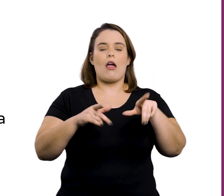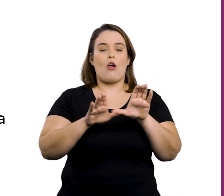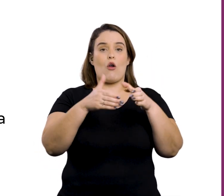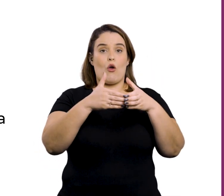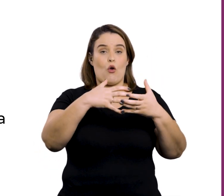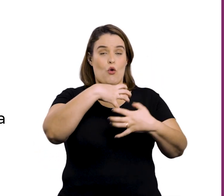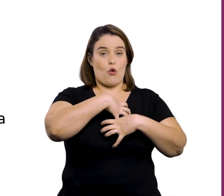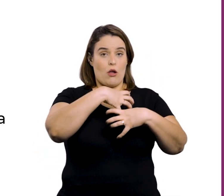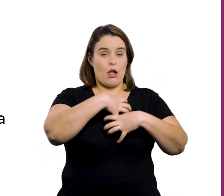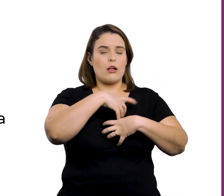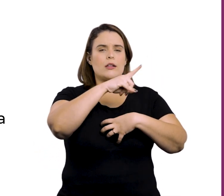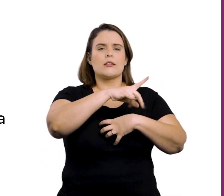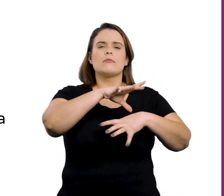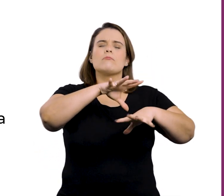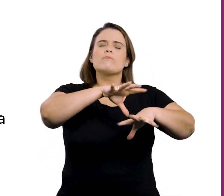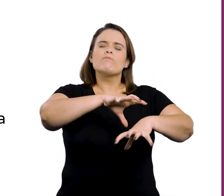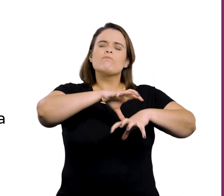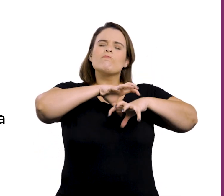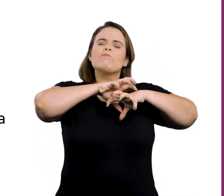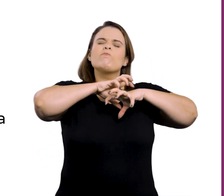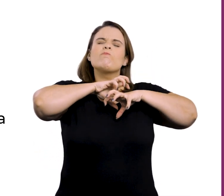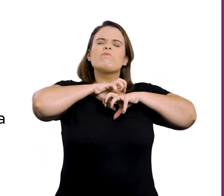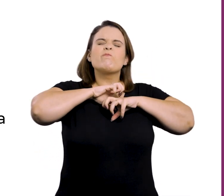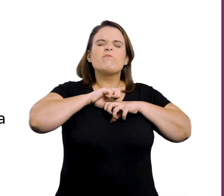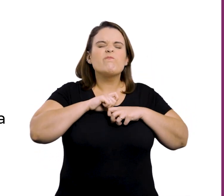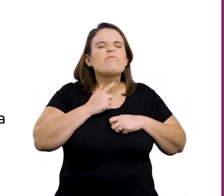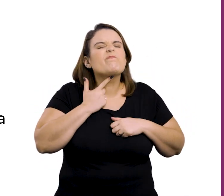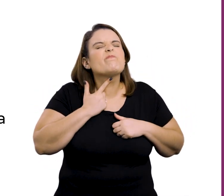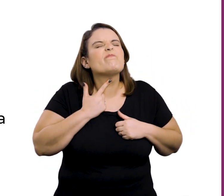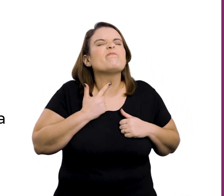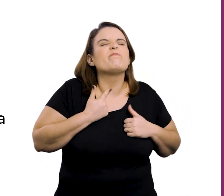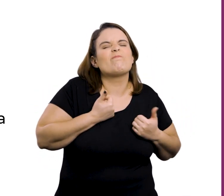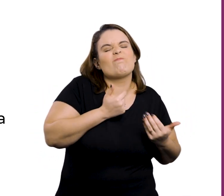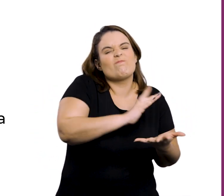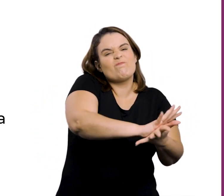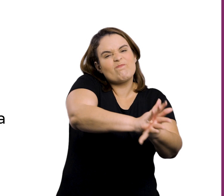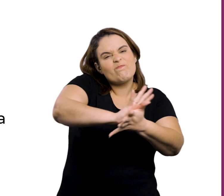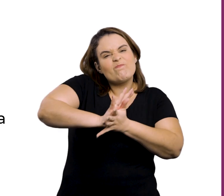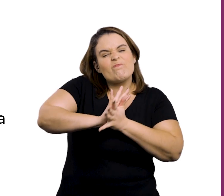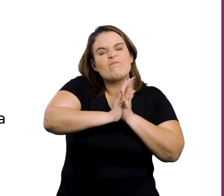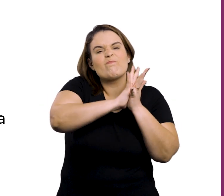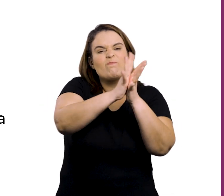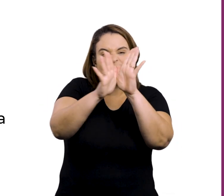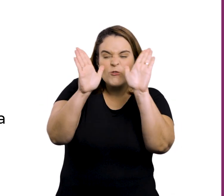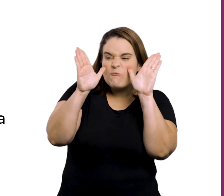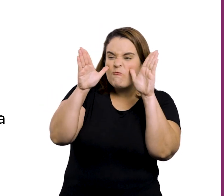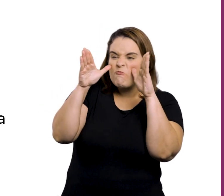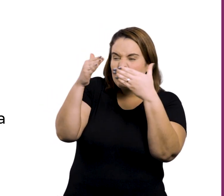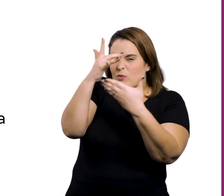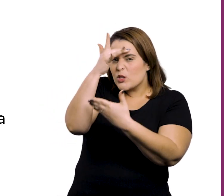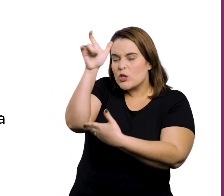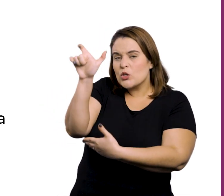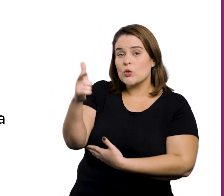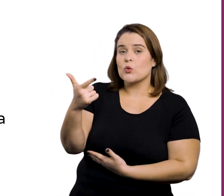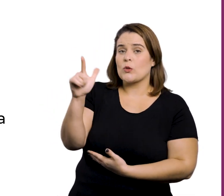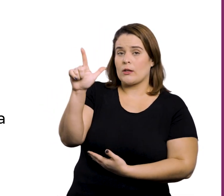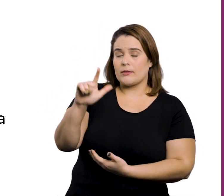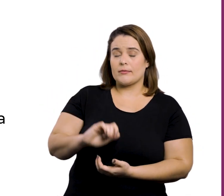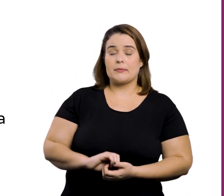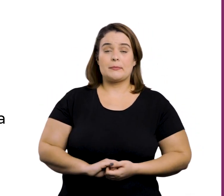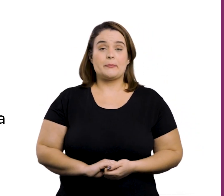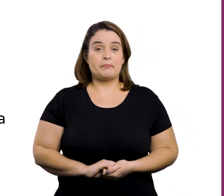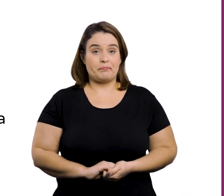e grupos que são tomadas por, abre aspas, um impulso de destruição, fecha aspas, direcionado aos